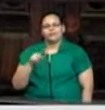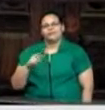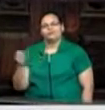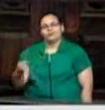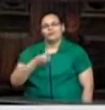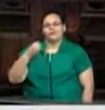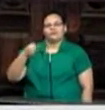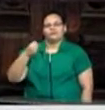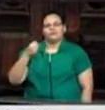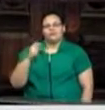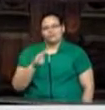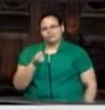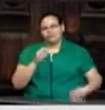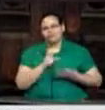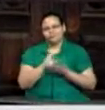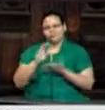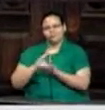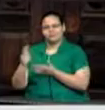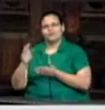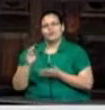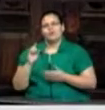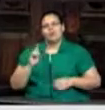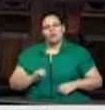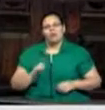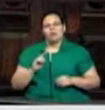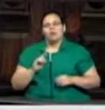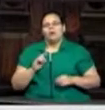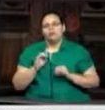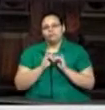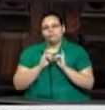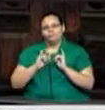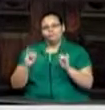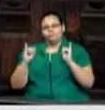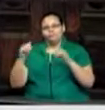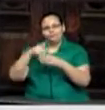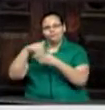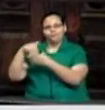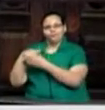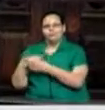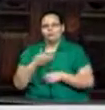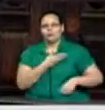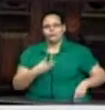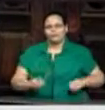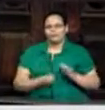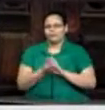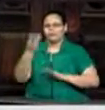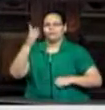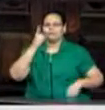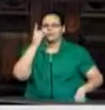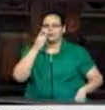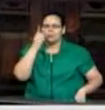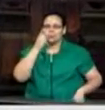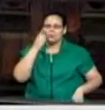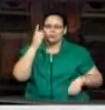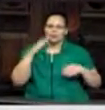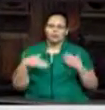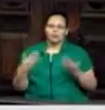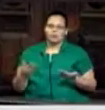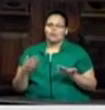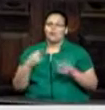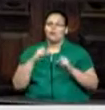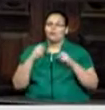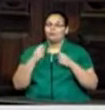são financiadoras eleitorais do próprio governador e de diversos deputados. Então fica aqui a